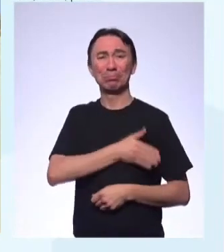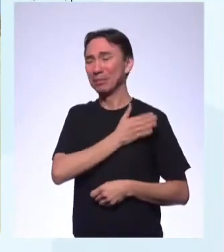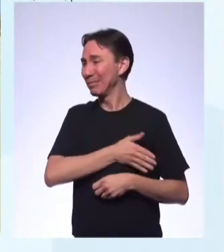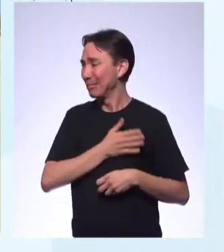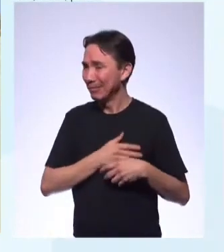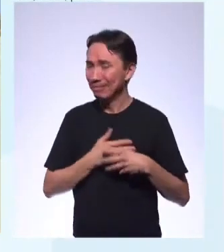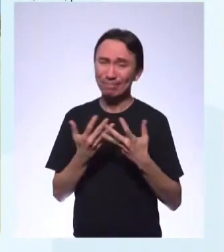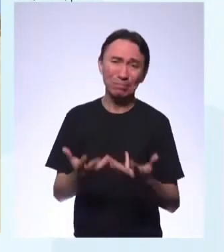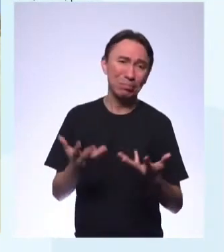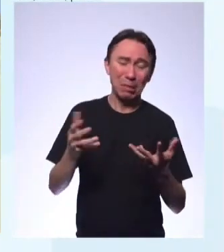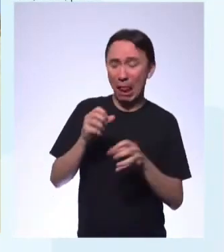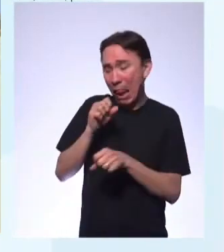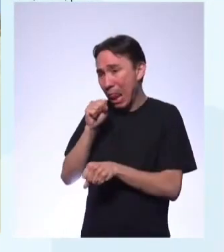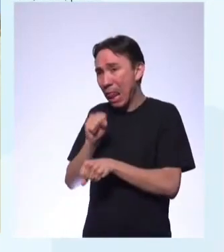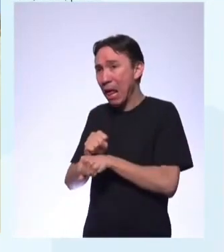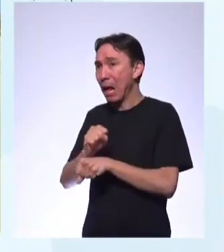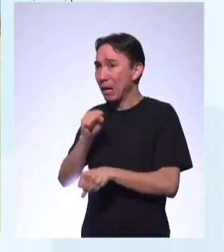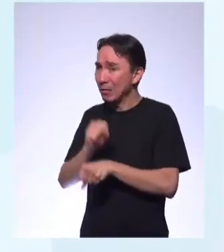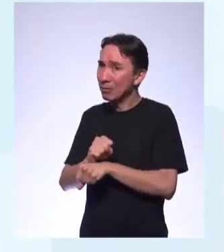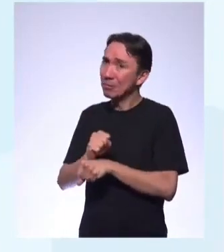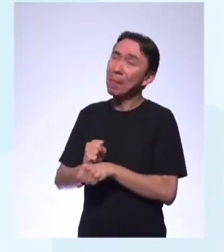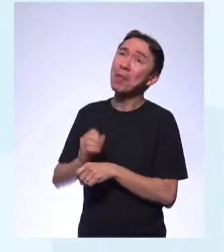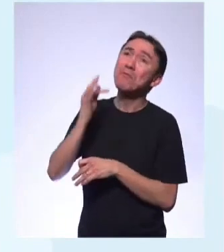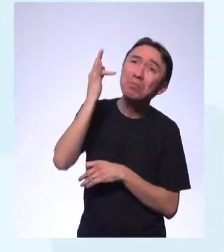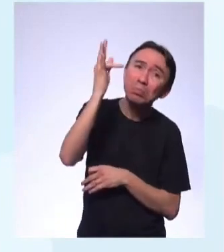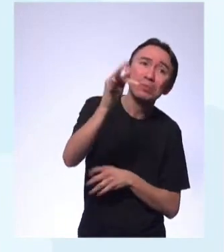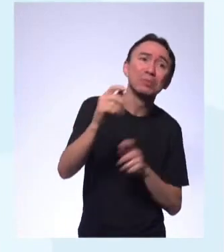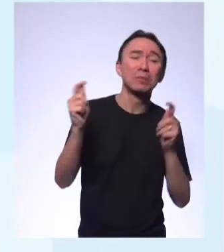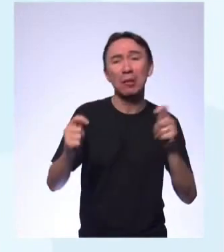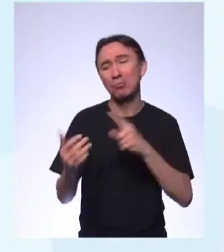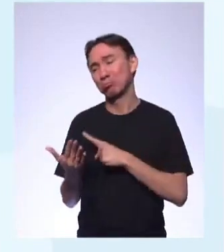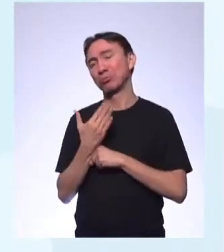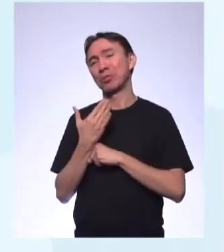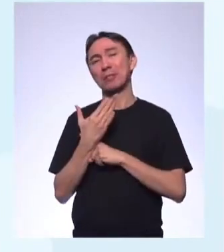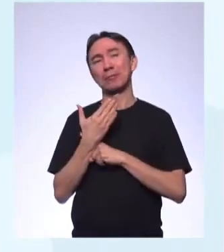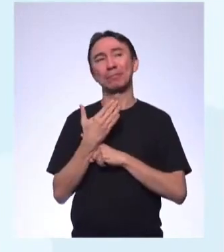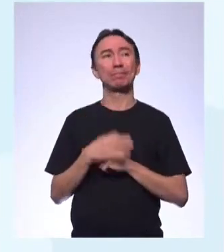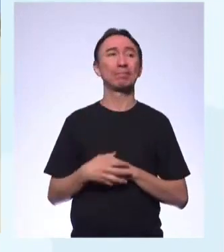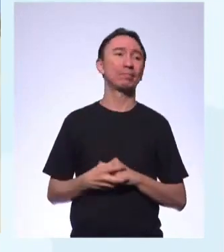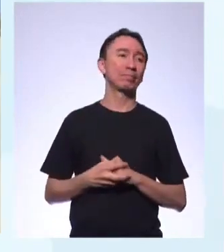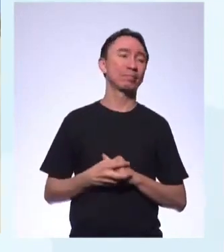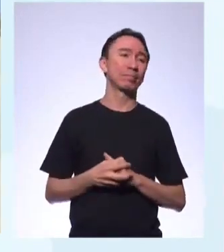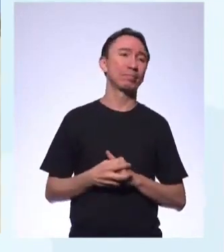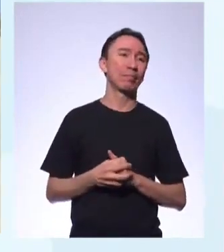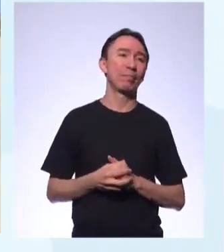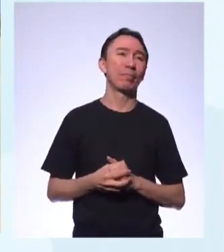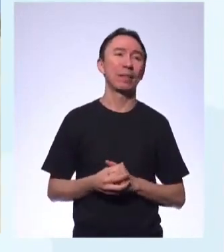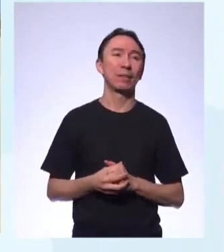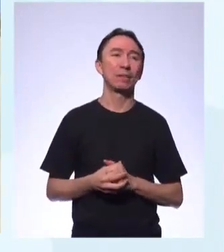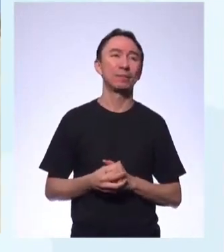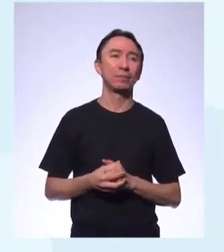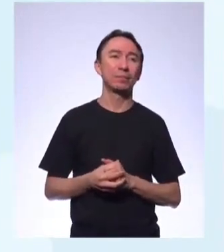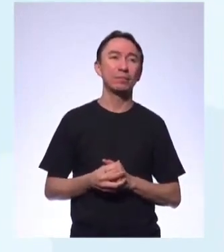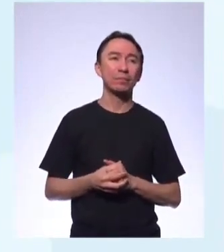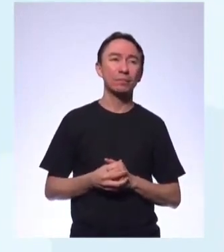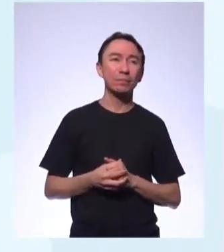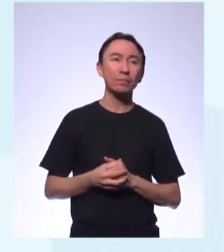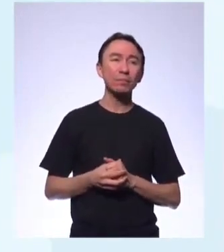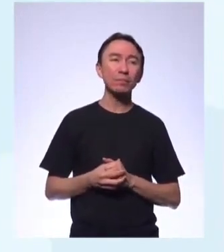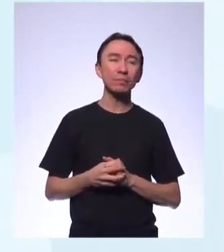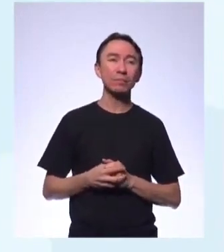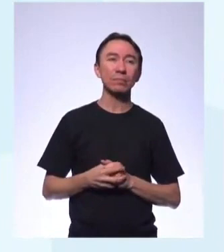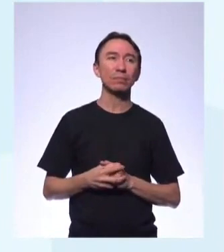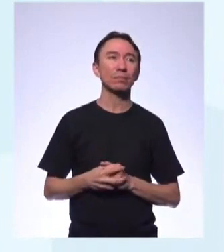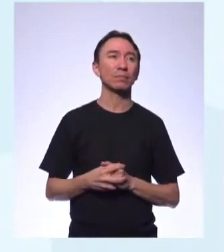que ainda lá me promete a bonança tão linda. Isso aqui não é, vamos passar para frente. E